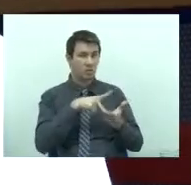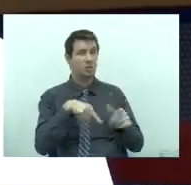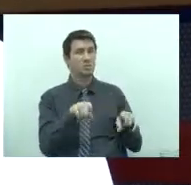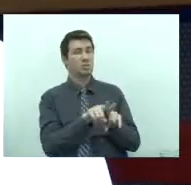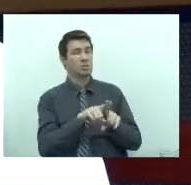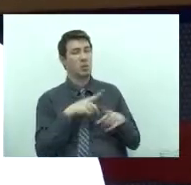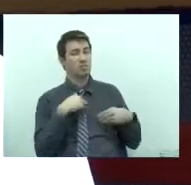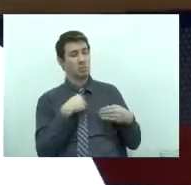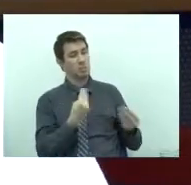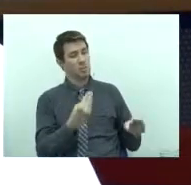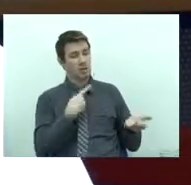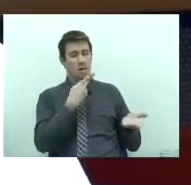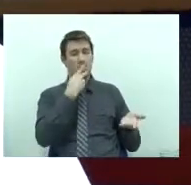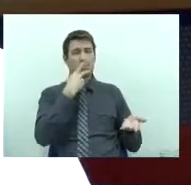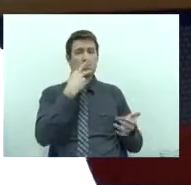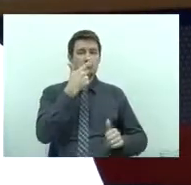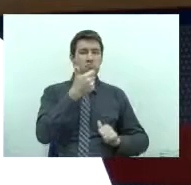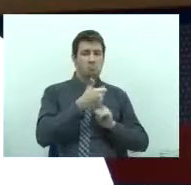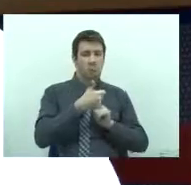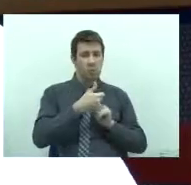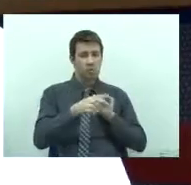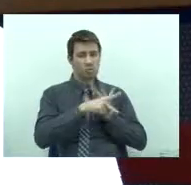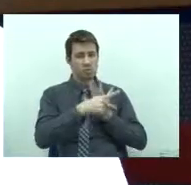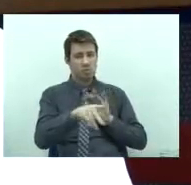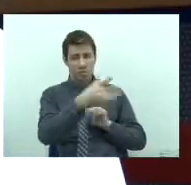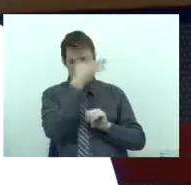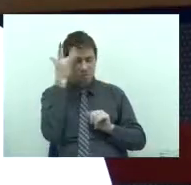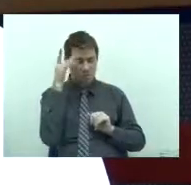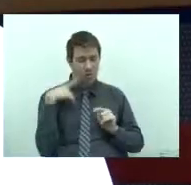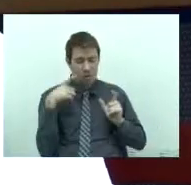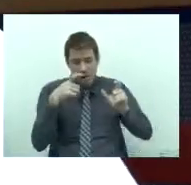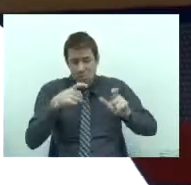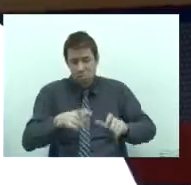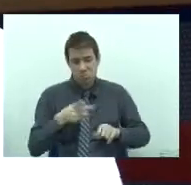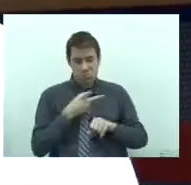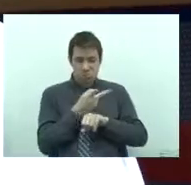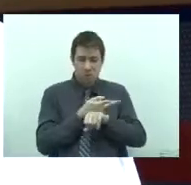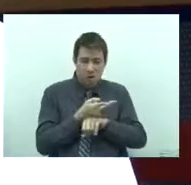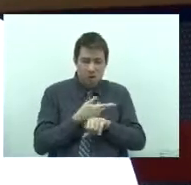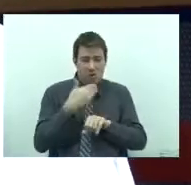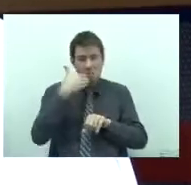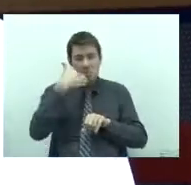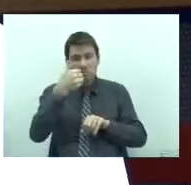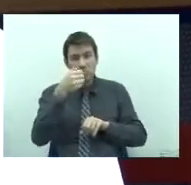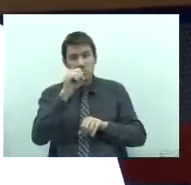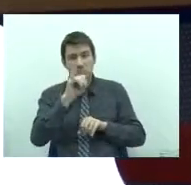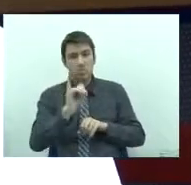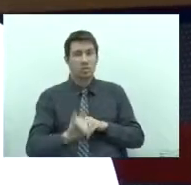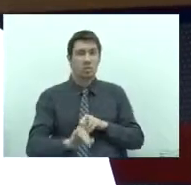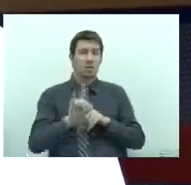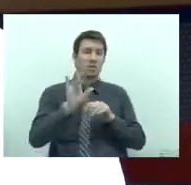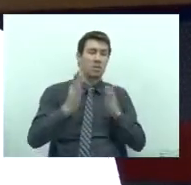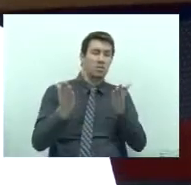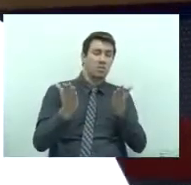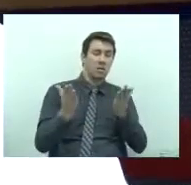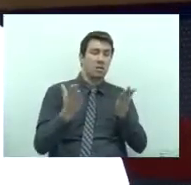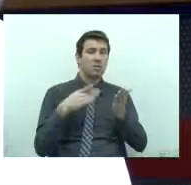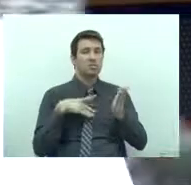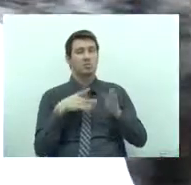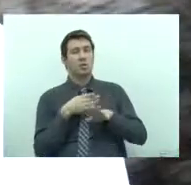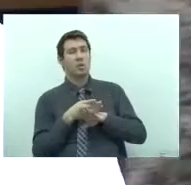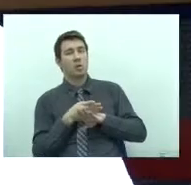dando suporte para as pessoas terem um canal para onde ela vai recorrer. Se ela passar